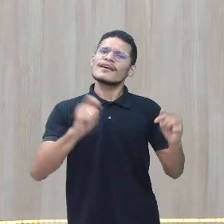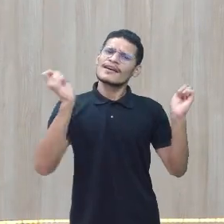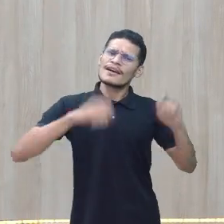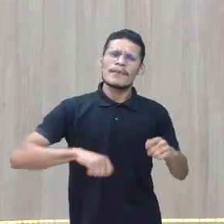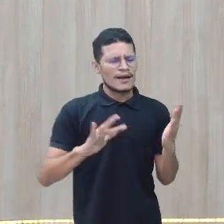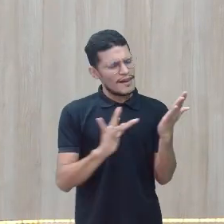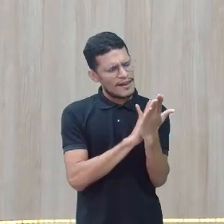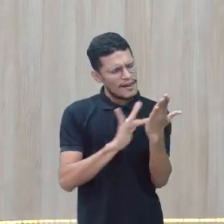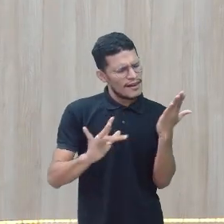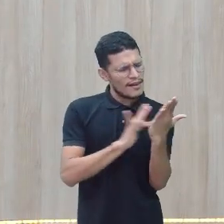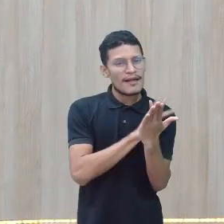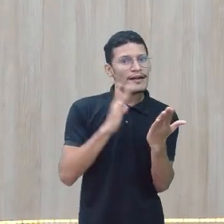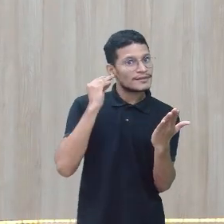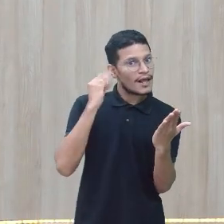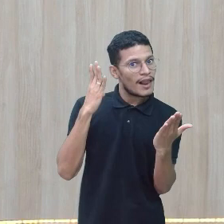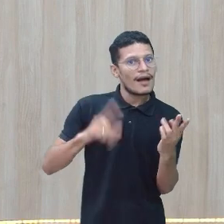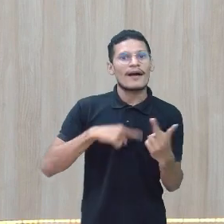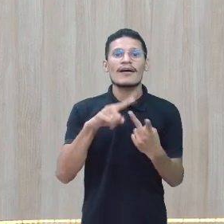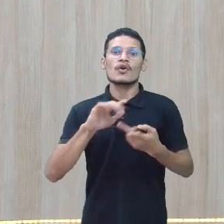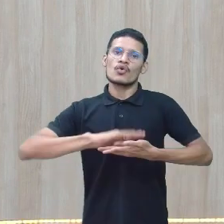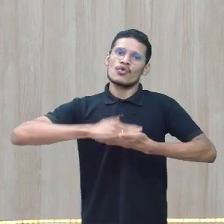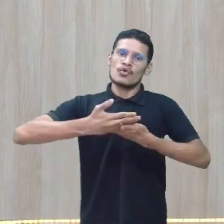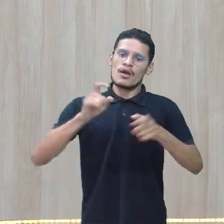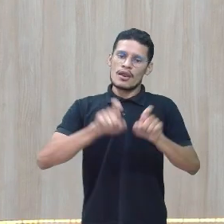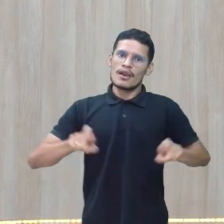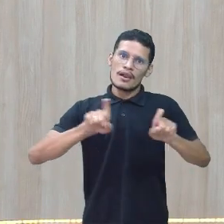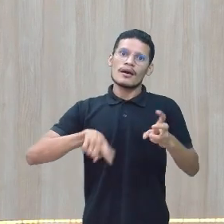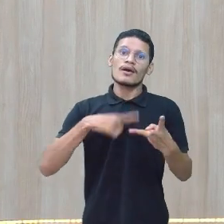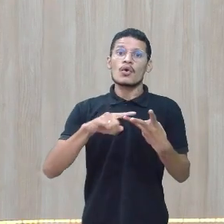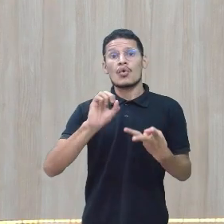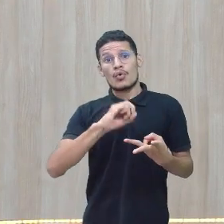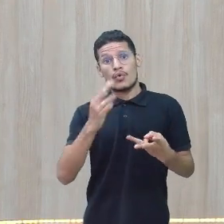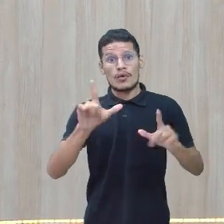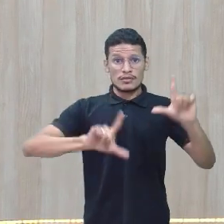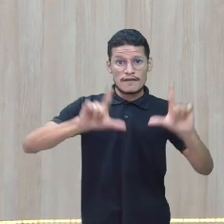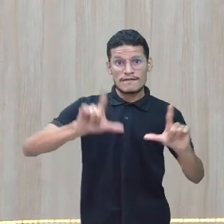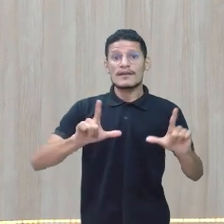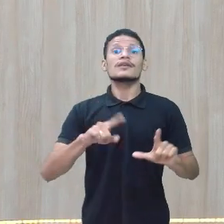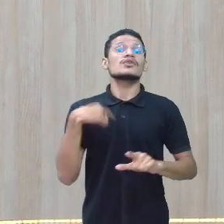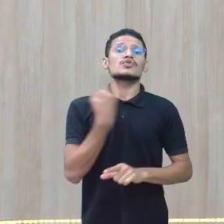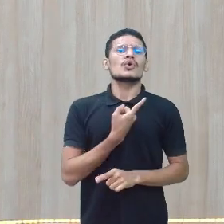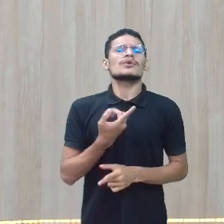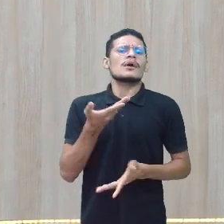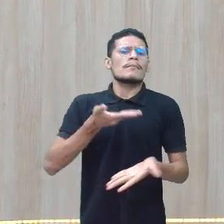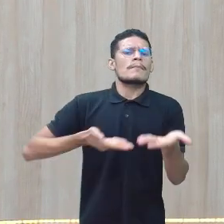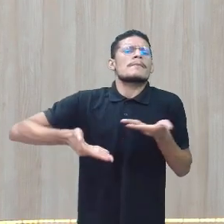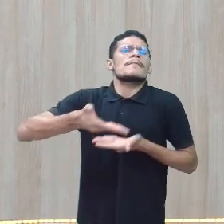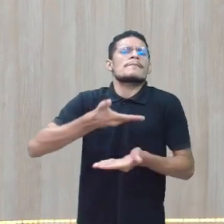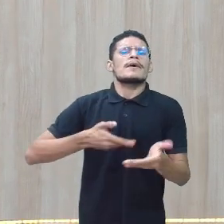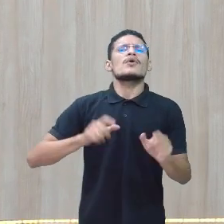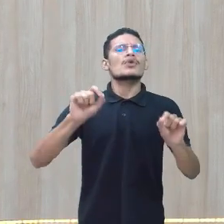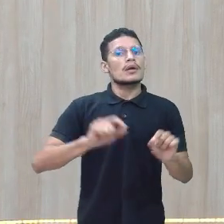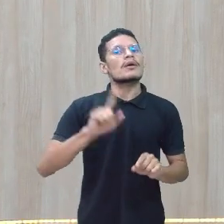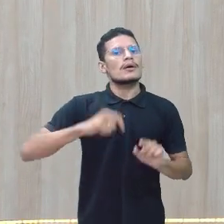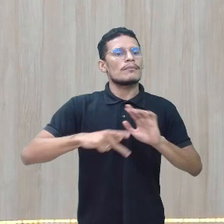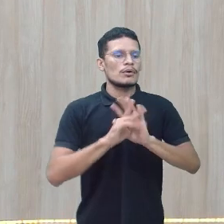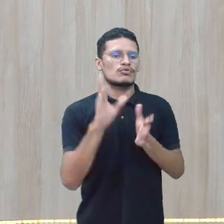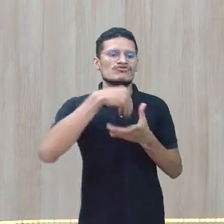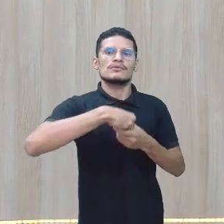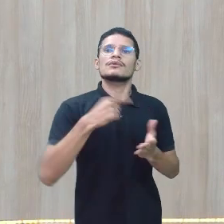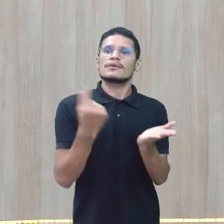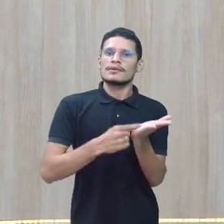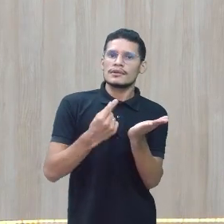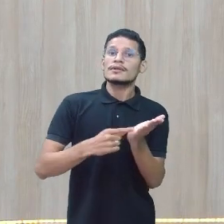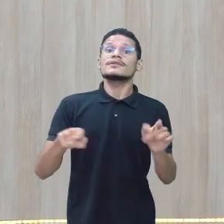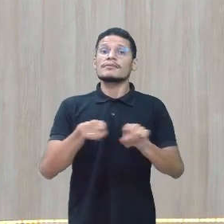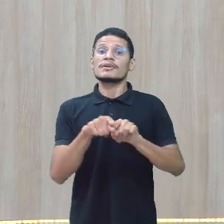pelo celular, pelo computador ou pela TV. Nossa interação futuramente vai ser através do aplicativo,